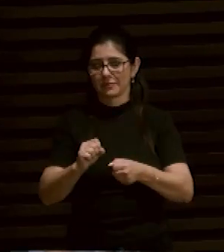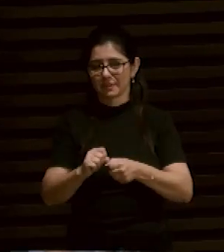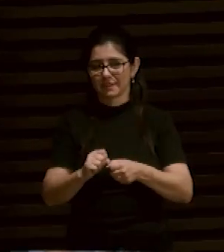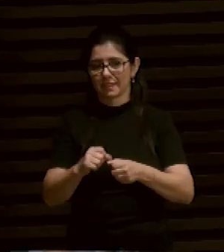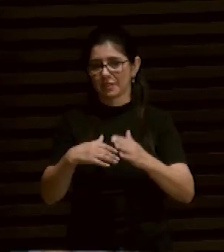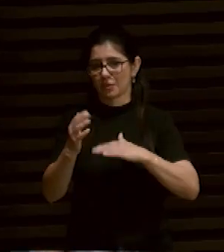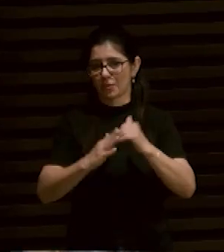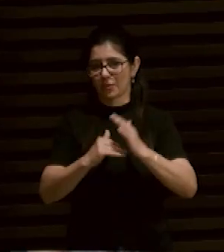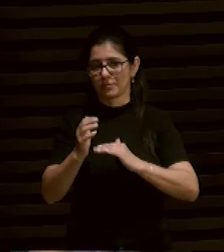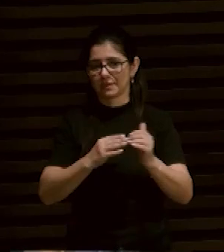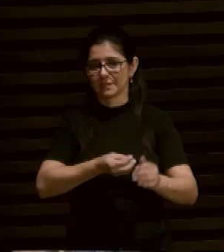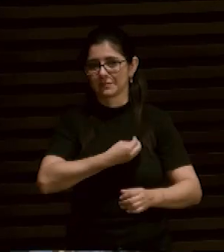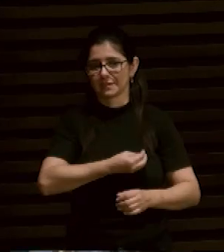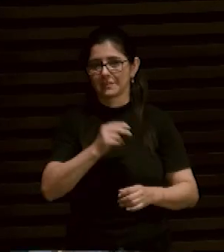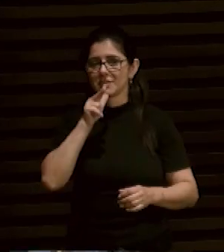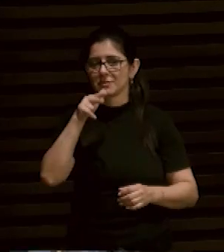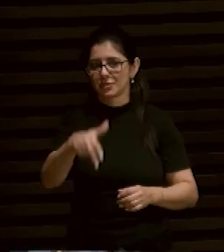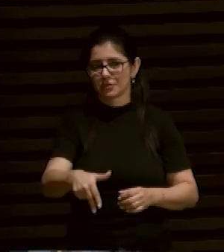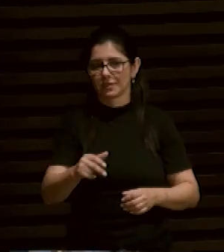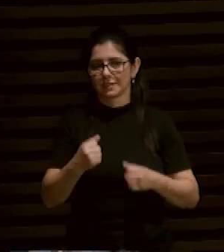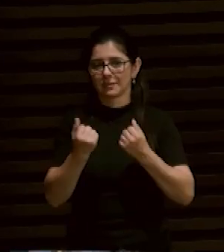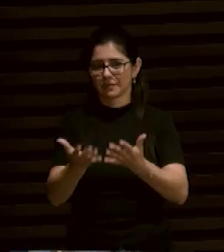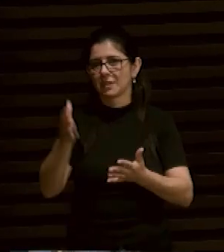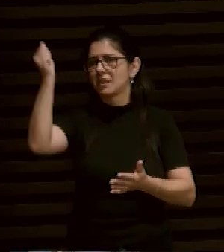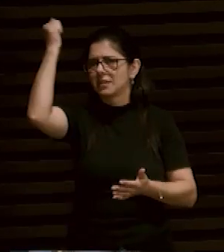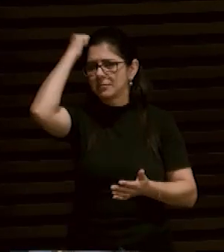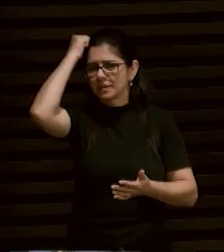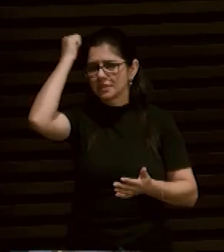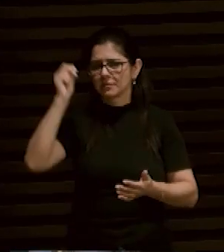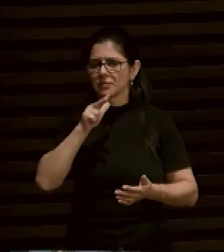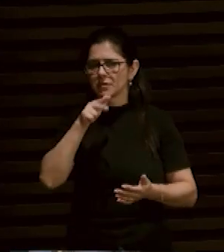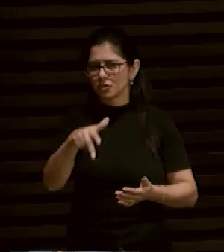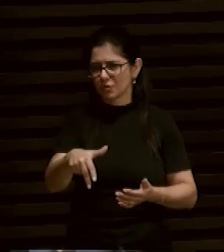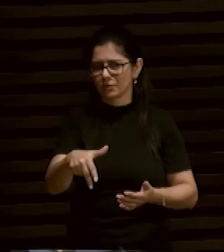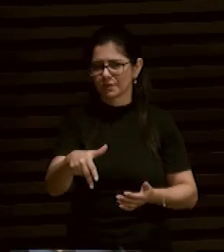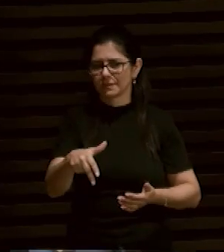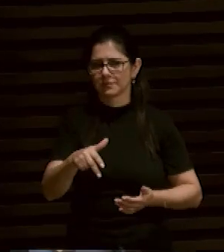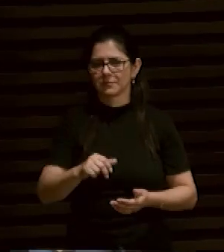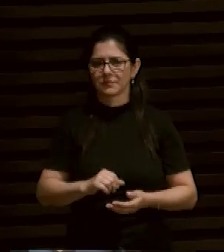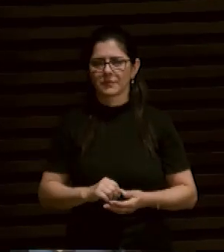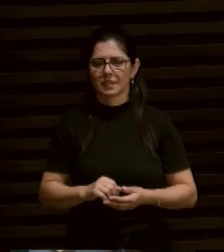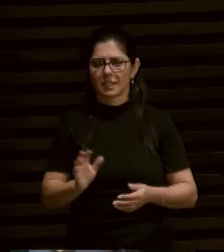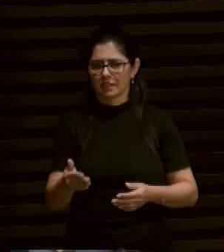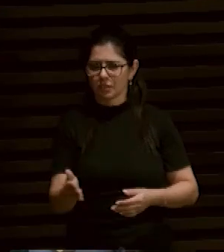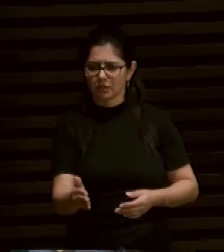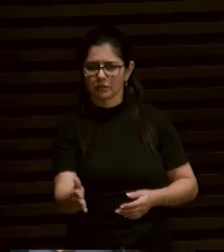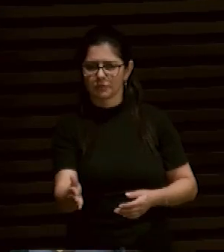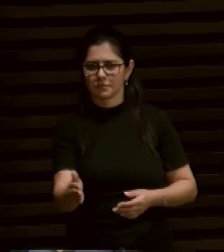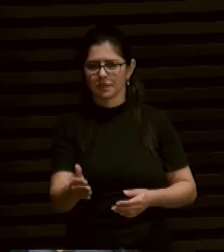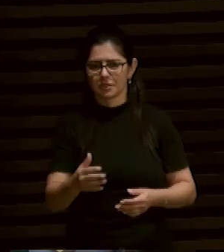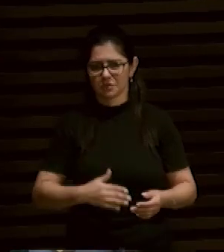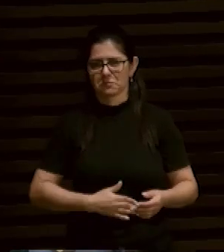de fato se arrepender. E Jonas, dentro da barriga do grande peixe, ele descobre finalmente qual é o tema do seu